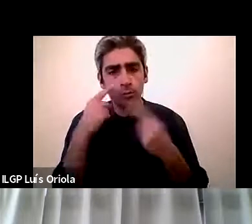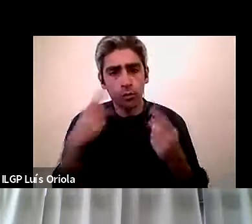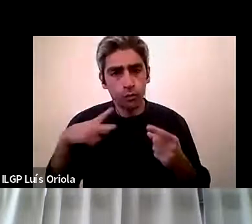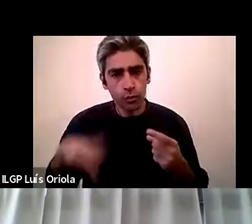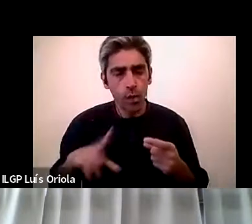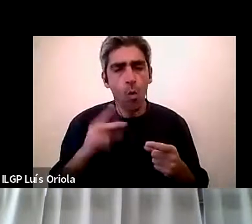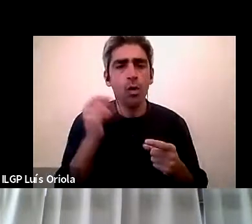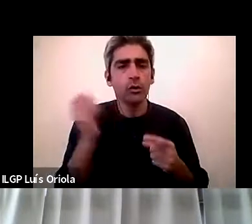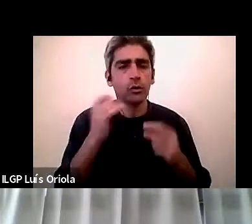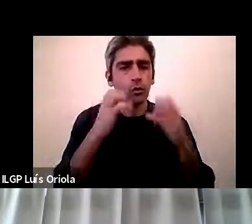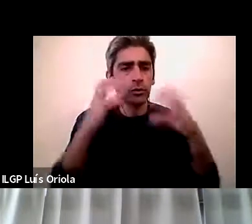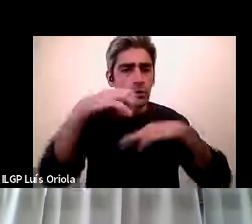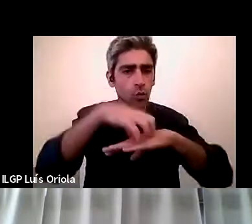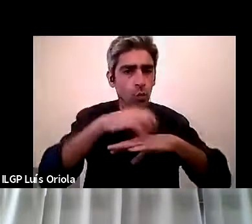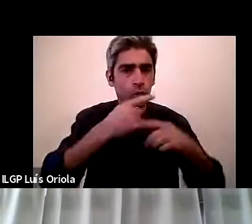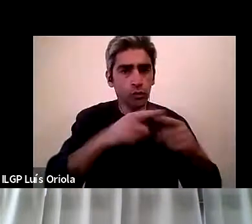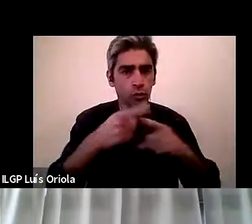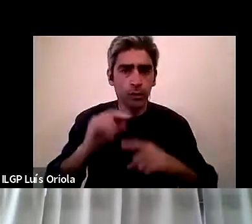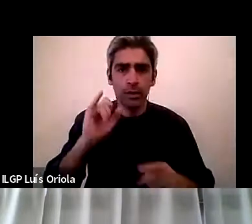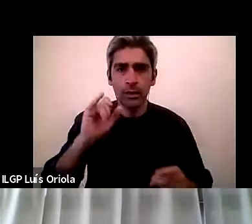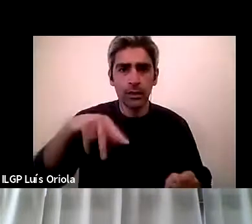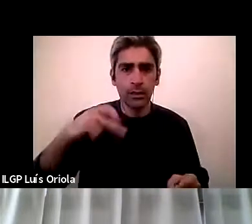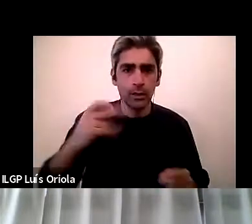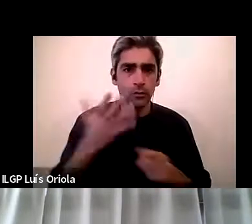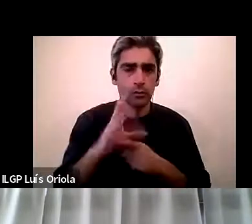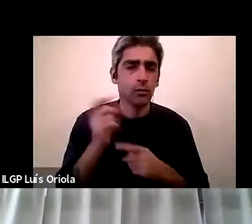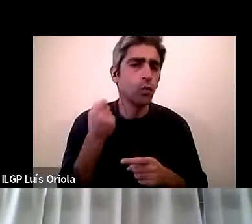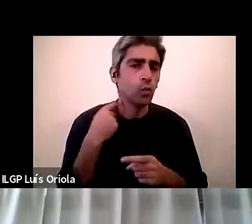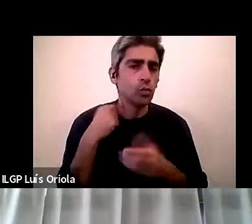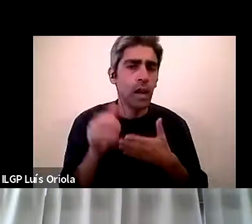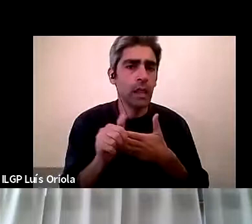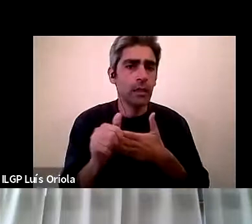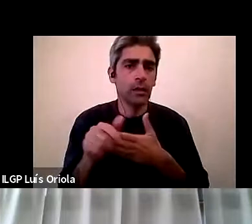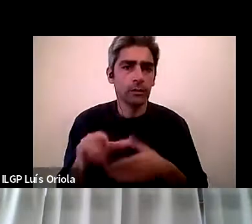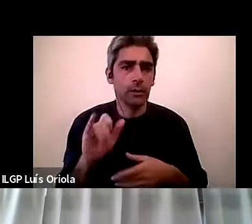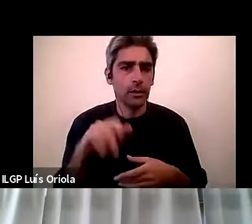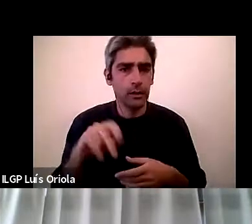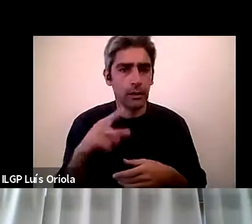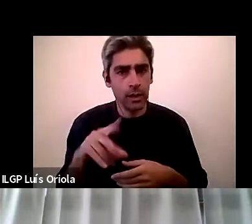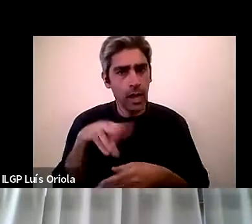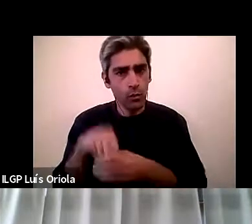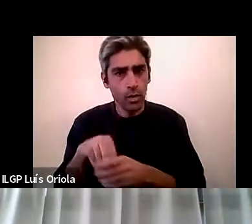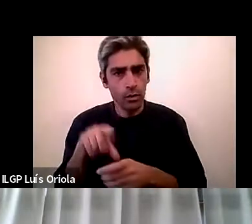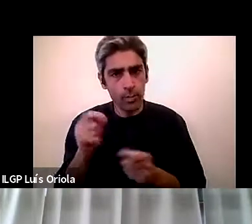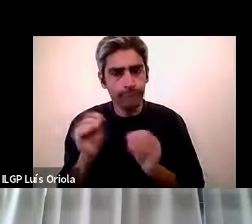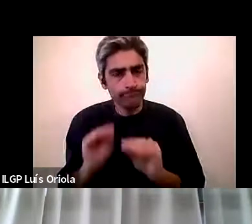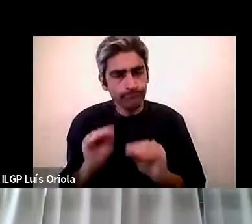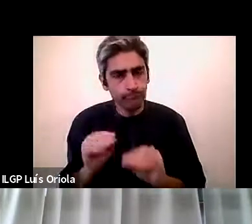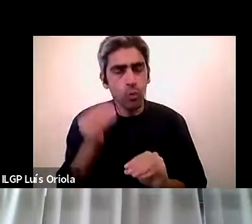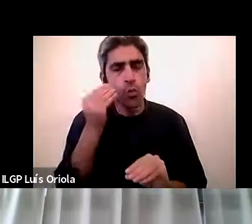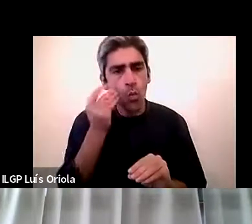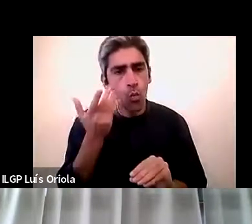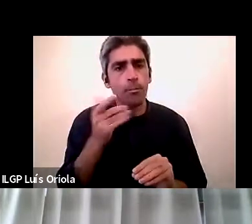organizações, onde o INA, volto a falar do curso de liderança do INA, porque tem também essa dimensão sobre